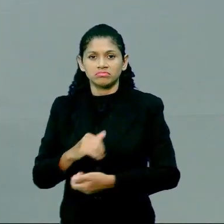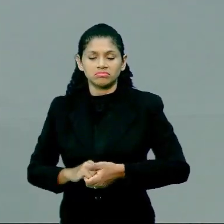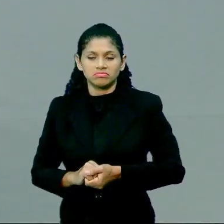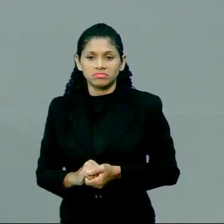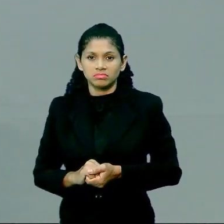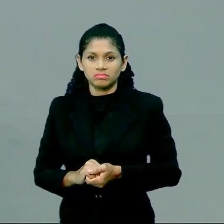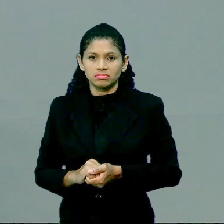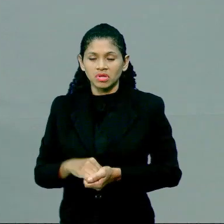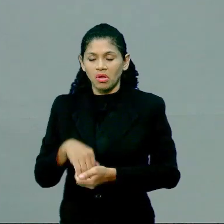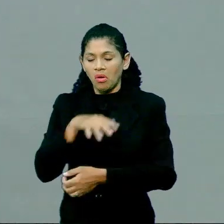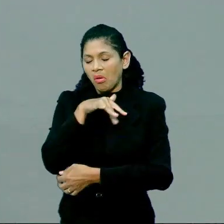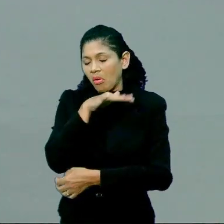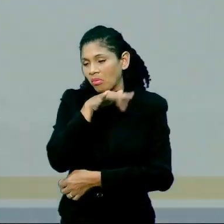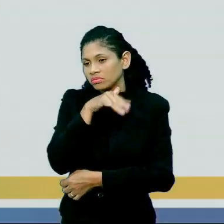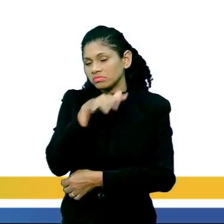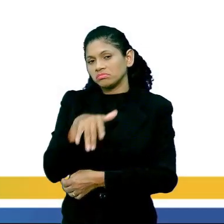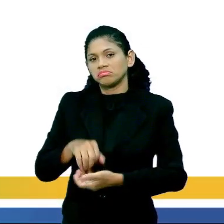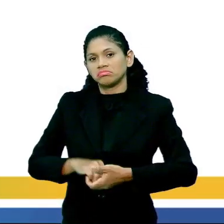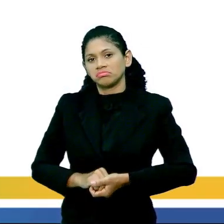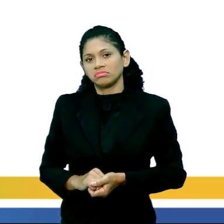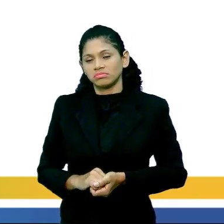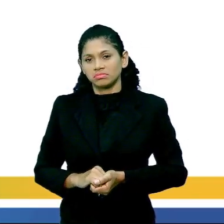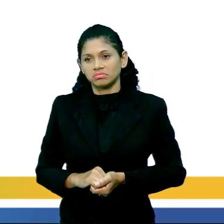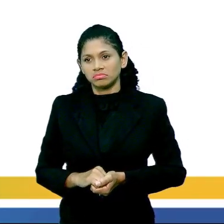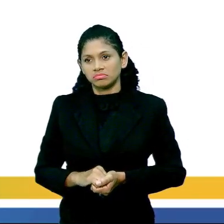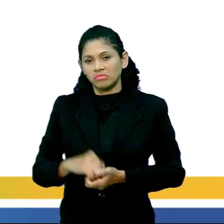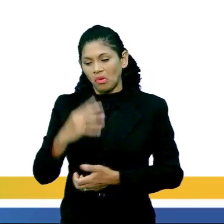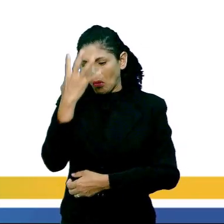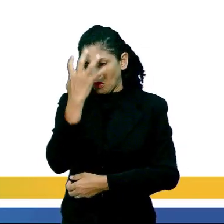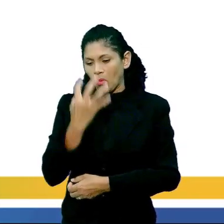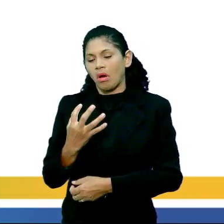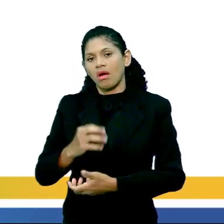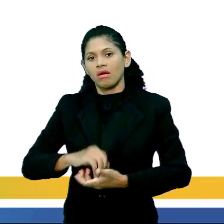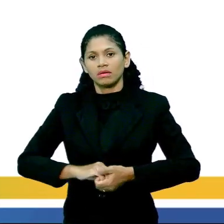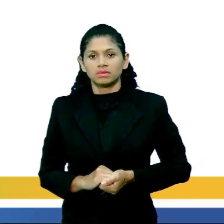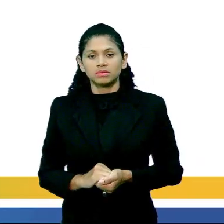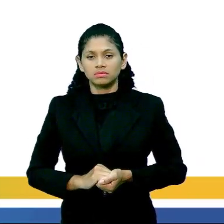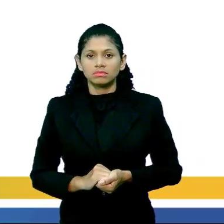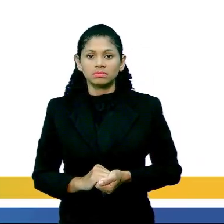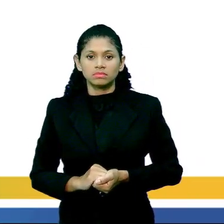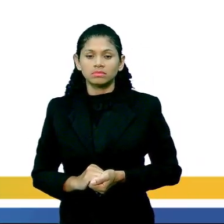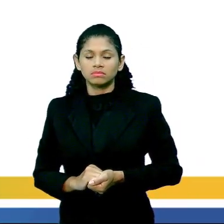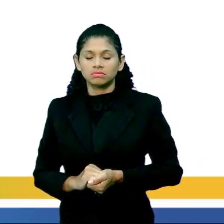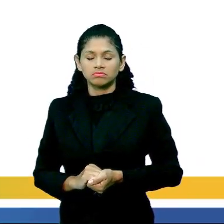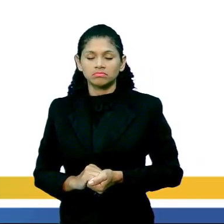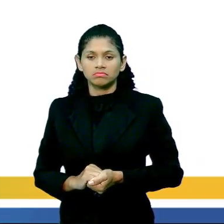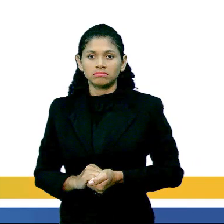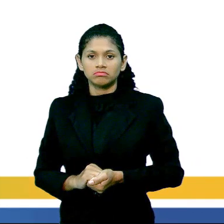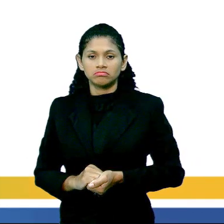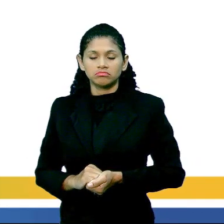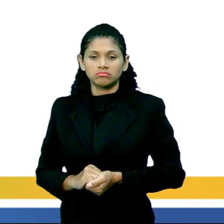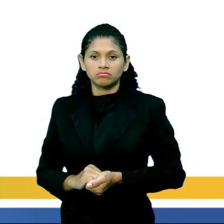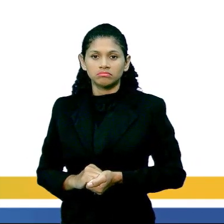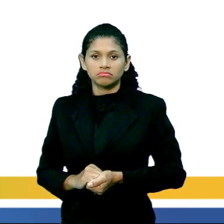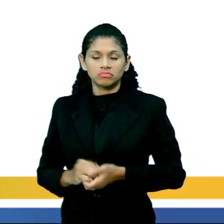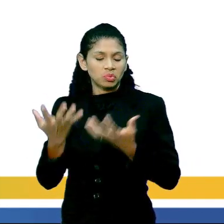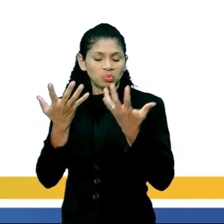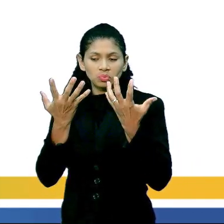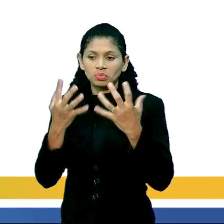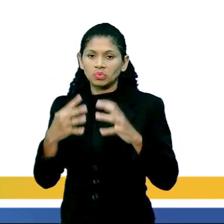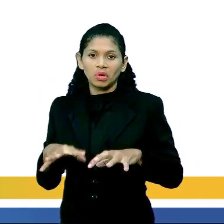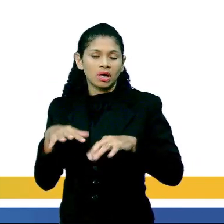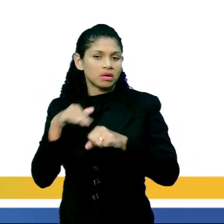além do espanhol ela também se utiliza só estrutura gramatical que é diferente né cara de poucos amigos